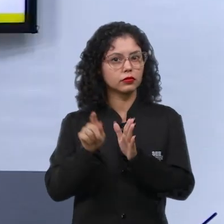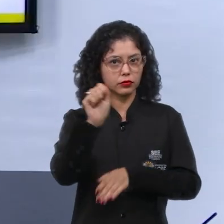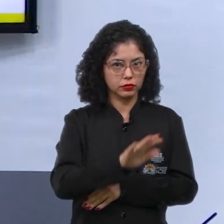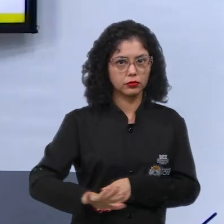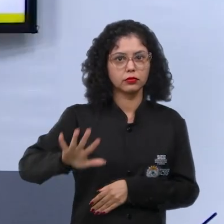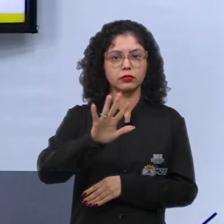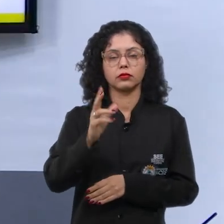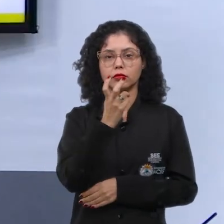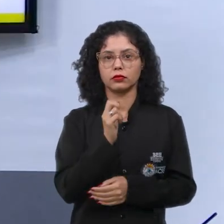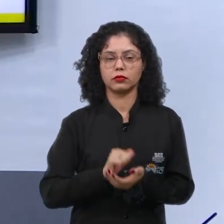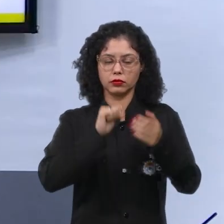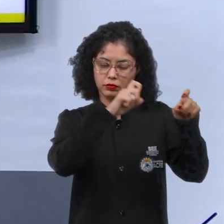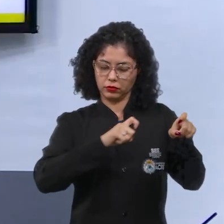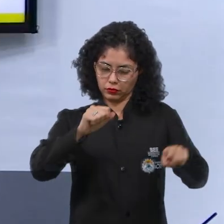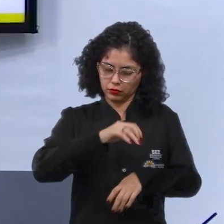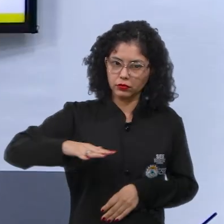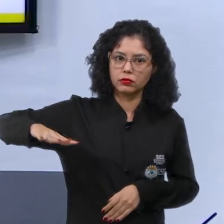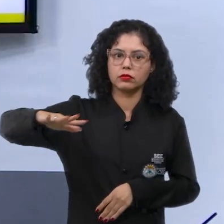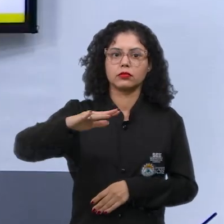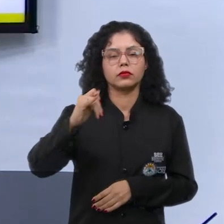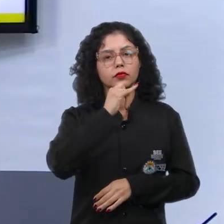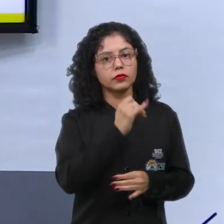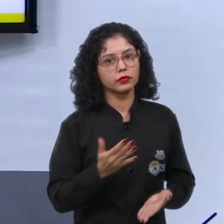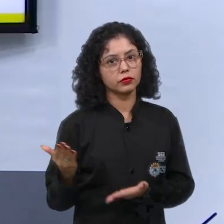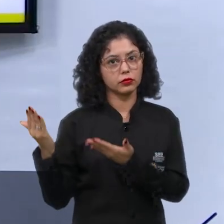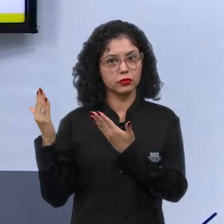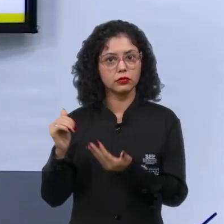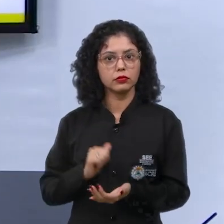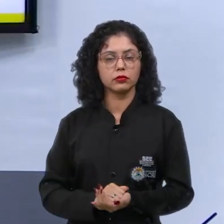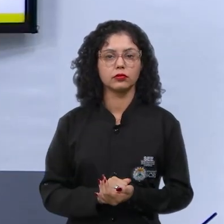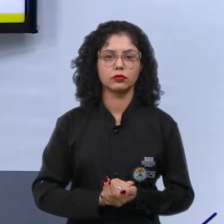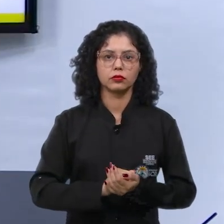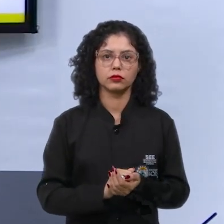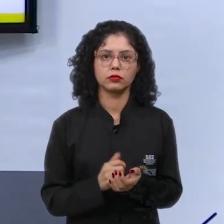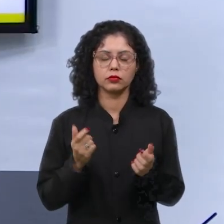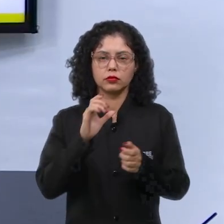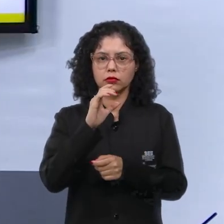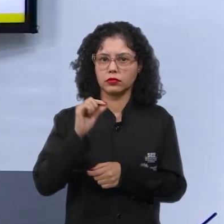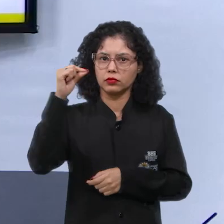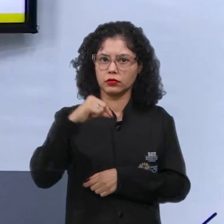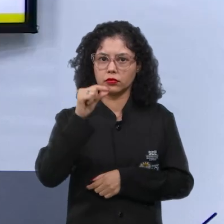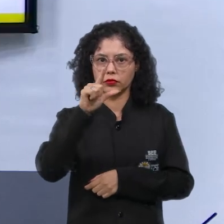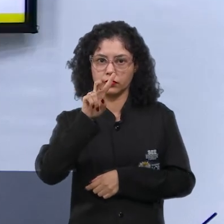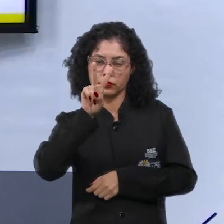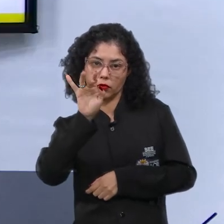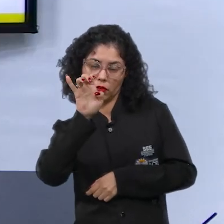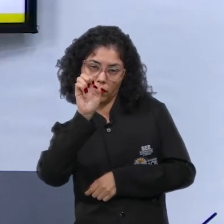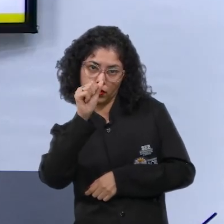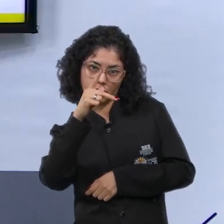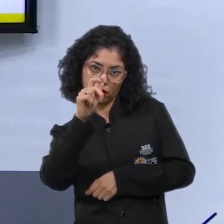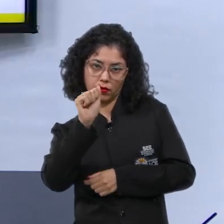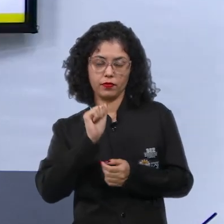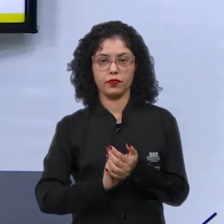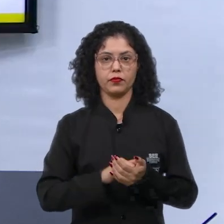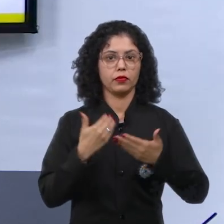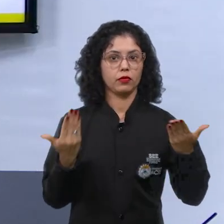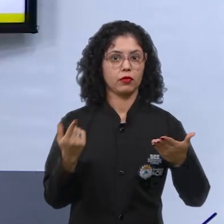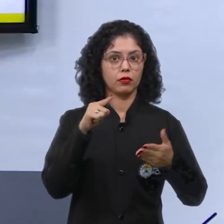da agricultura. Eu trouxe um exemplo aqui de uma microvespa. Olha só o que a biofábrica faz com